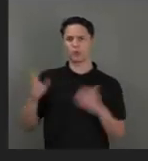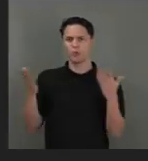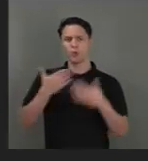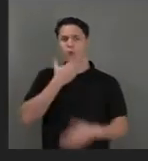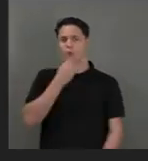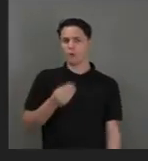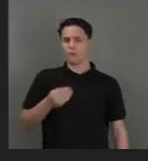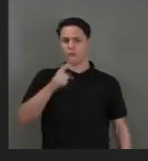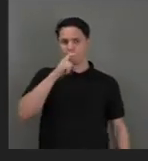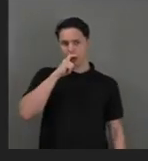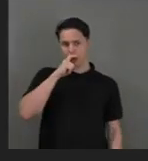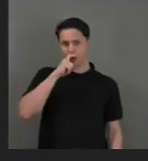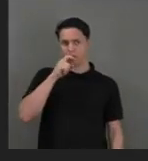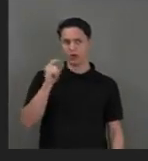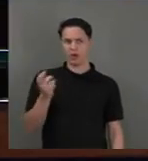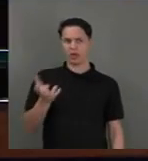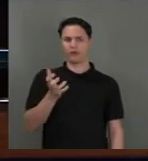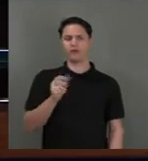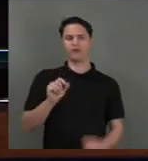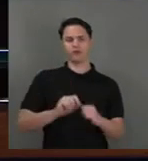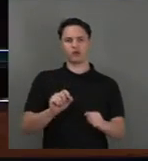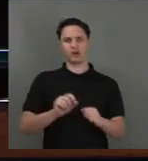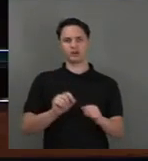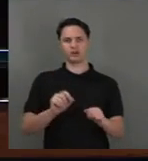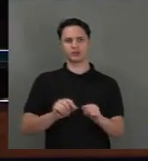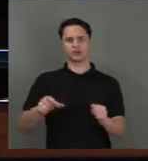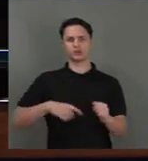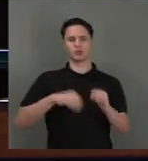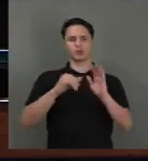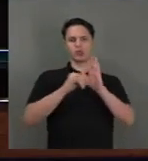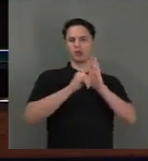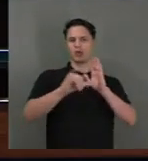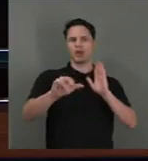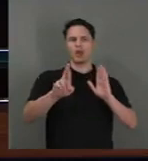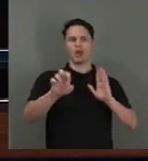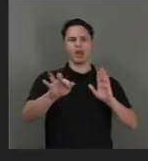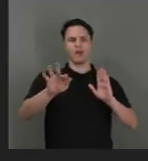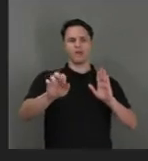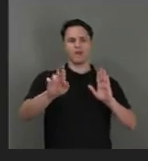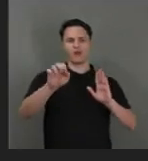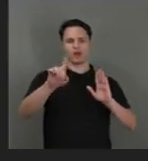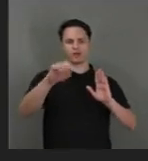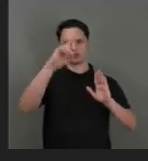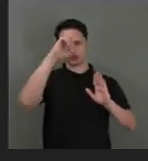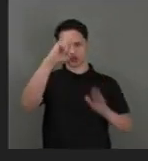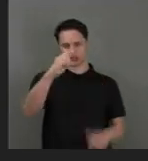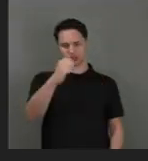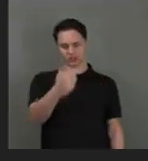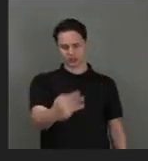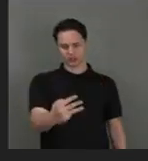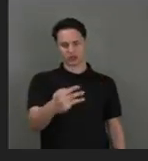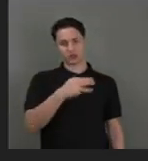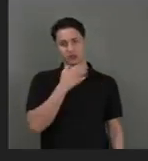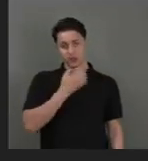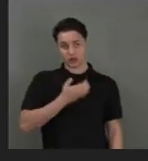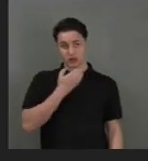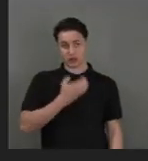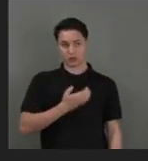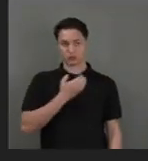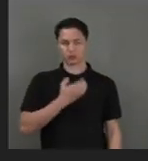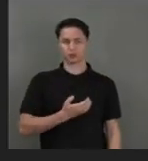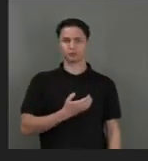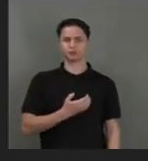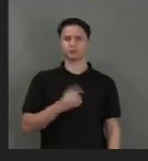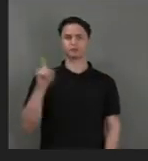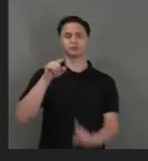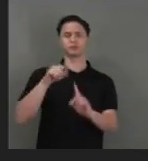agora decidiu fazer um referendo no próximo dia 3 de dezembro, daqui a pouco, daqui a 2 semanas, né?